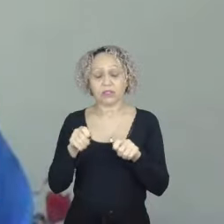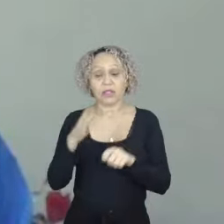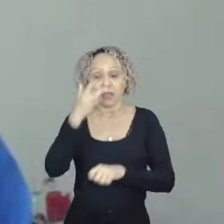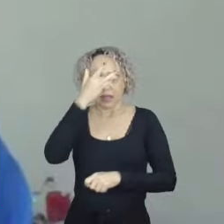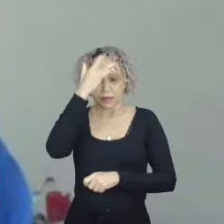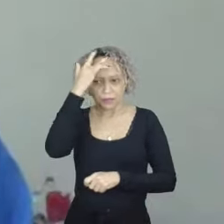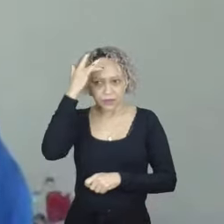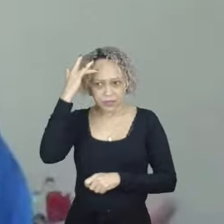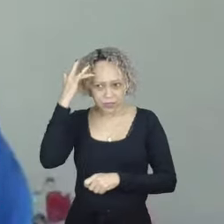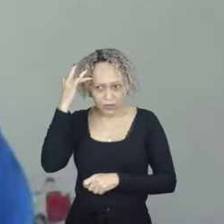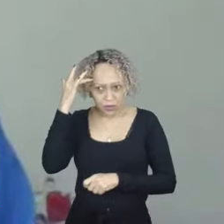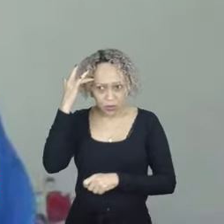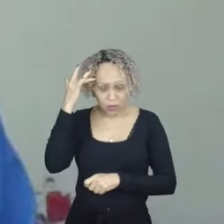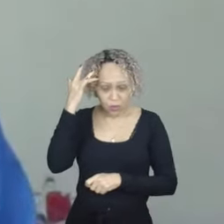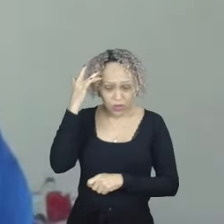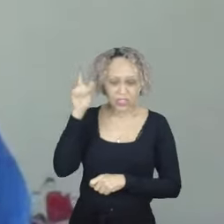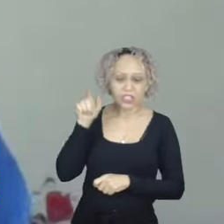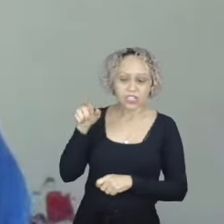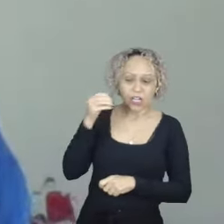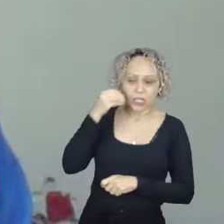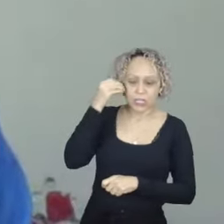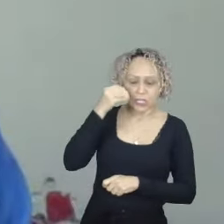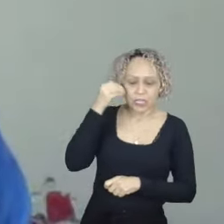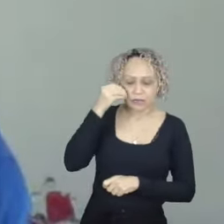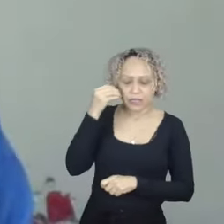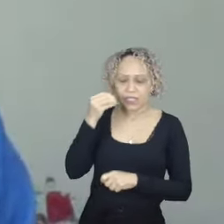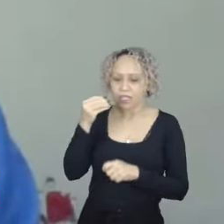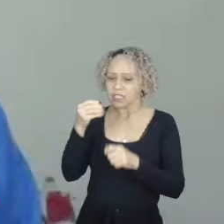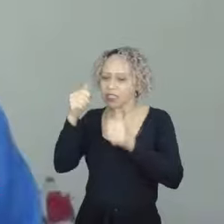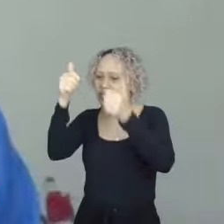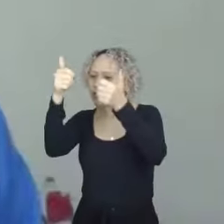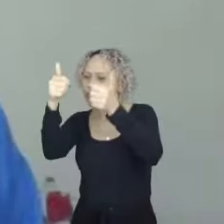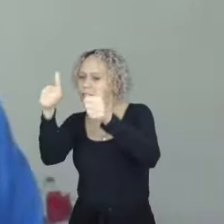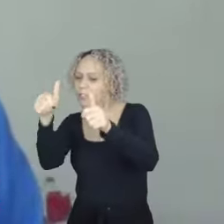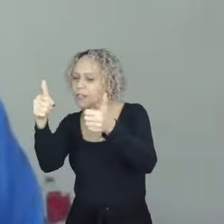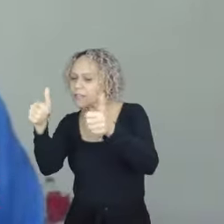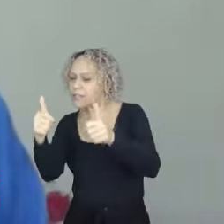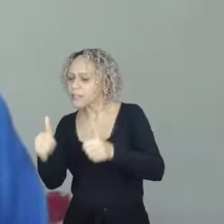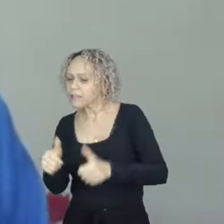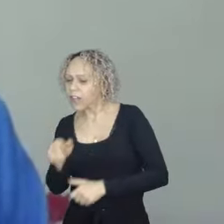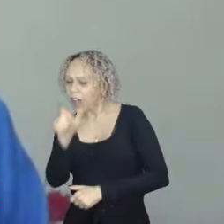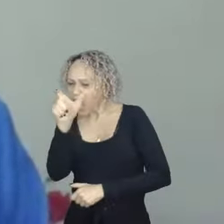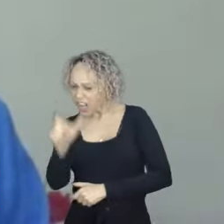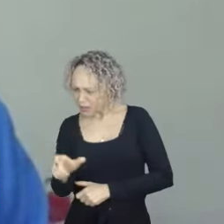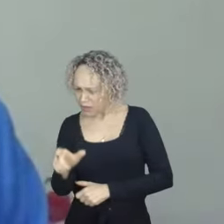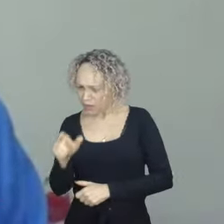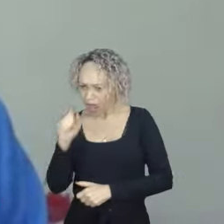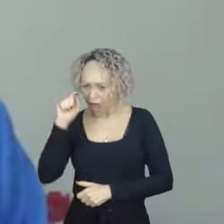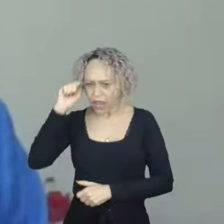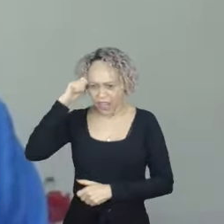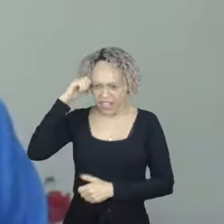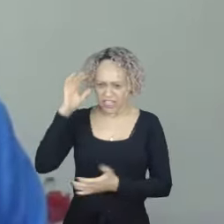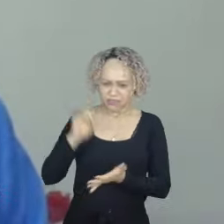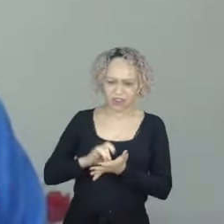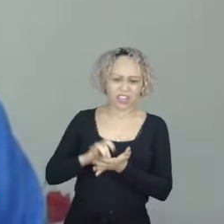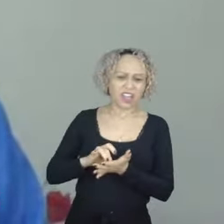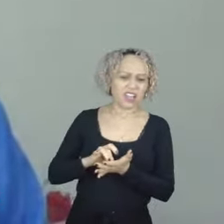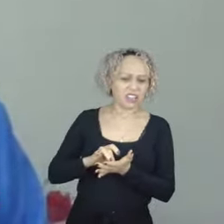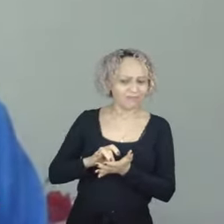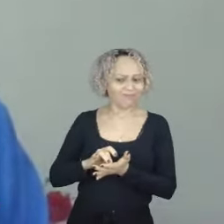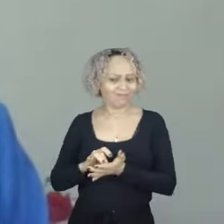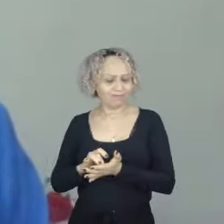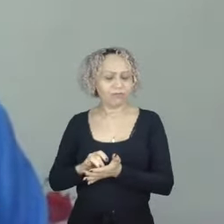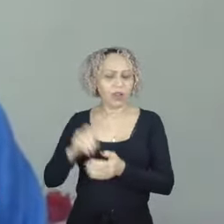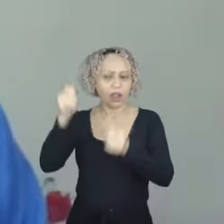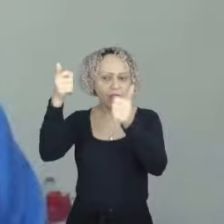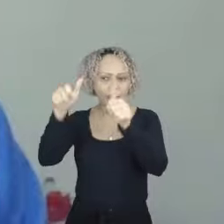banco de heteroidentificação, que já têm experiência em banco de heteroidentificação, para compor essa comissão que vai fazer a análise